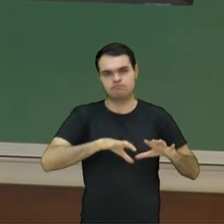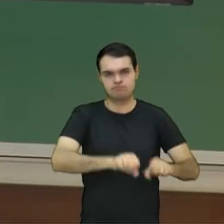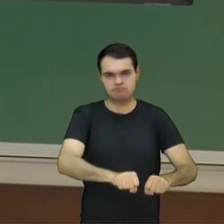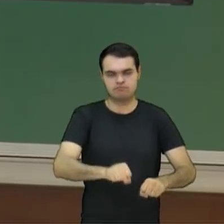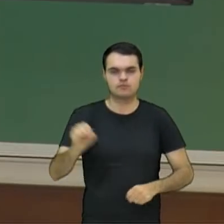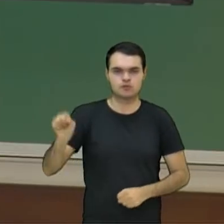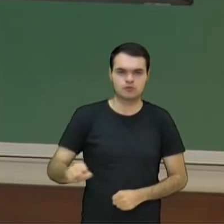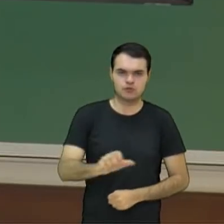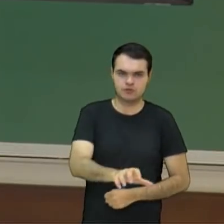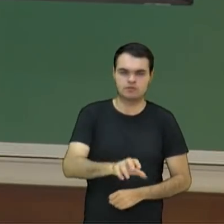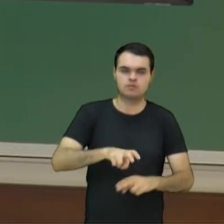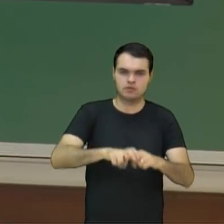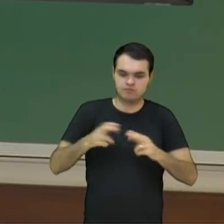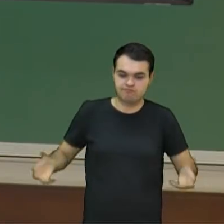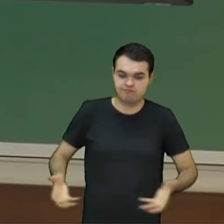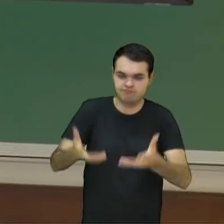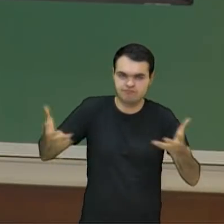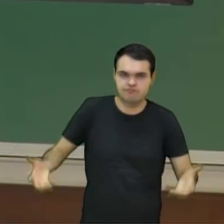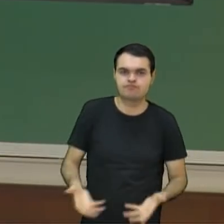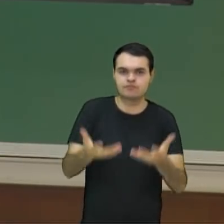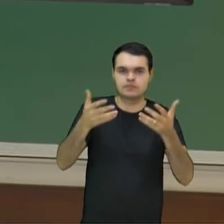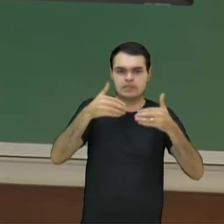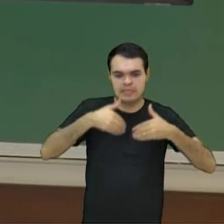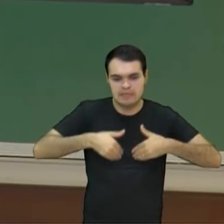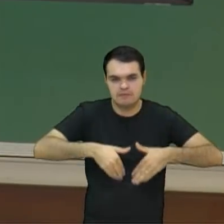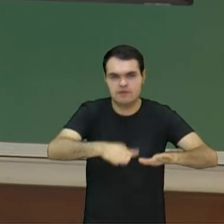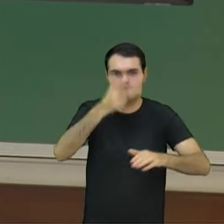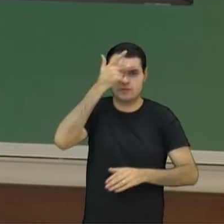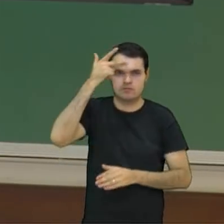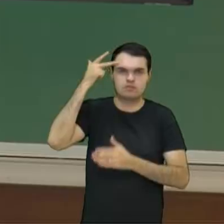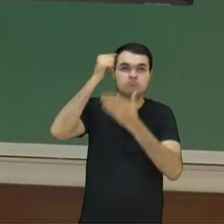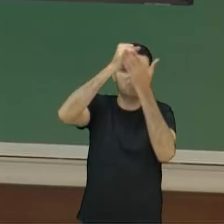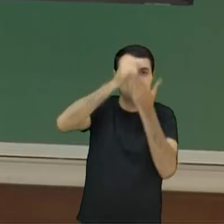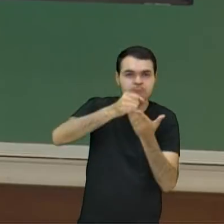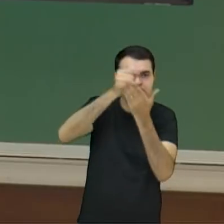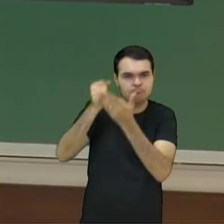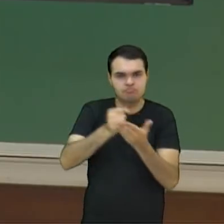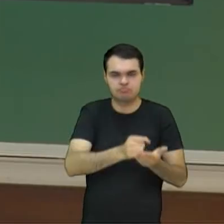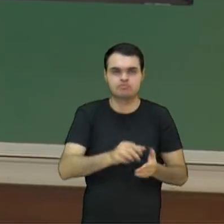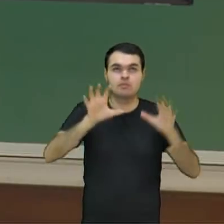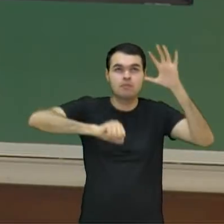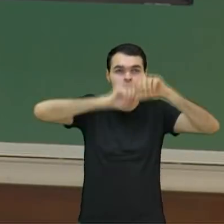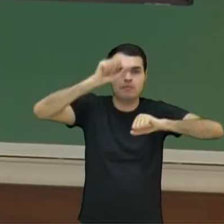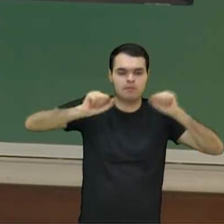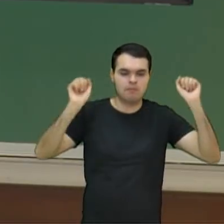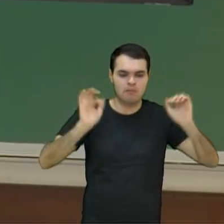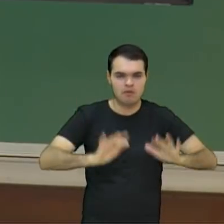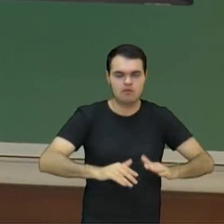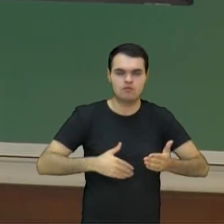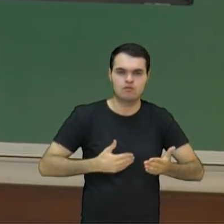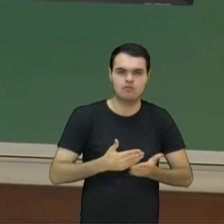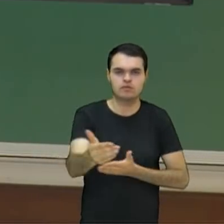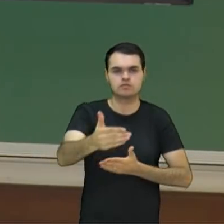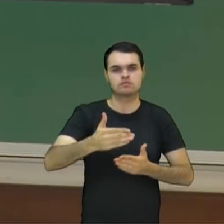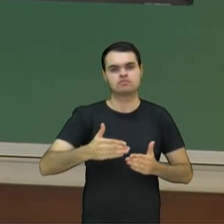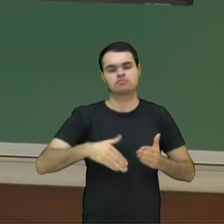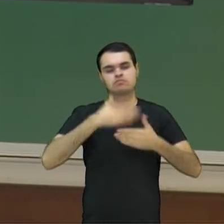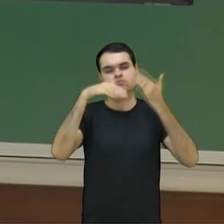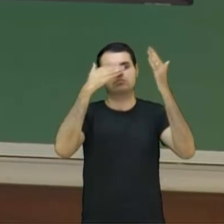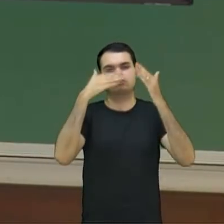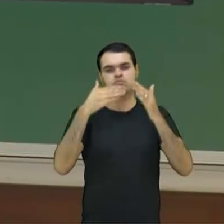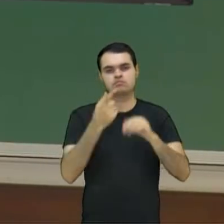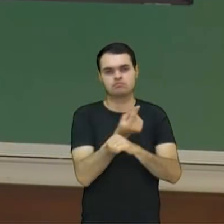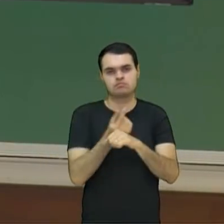né? Que vão impulsionar, que vão levar pessoas para aquelas áreas ali e aí começa todo o desenvolvimento econômico e